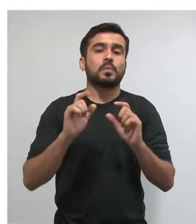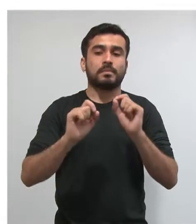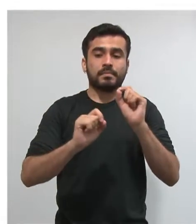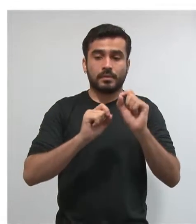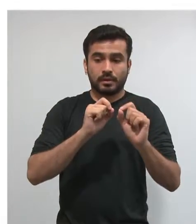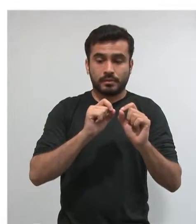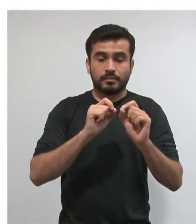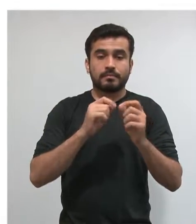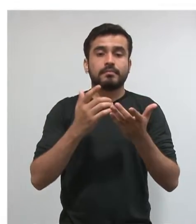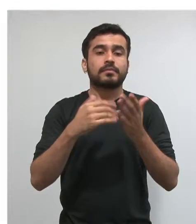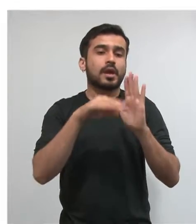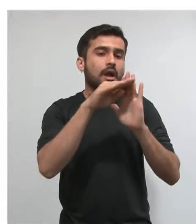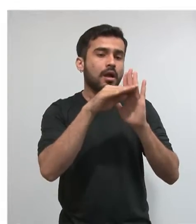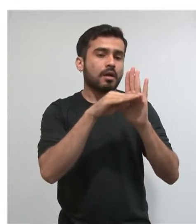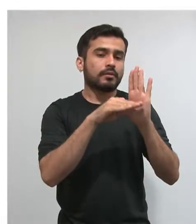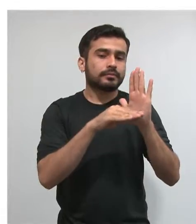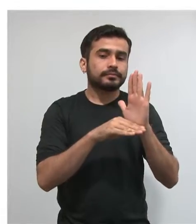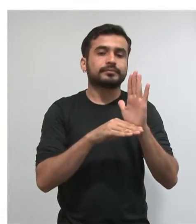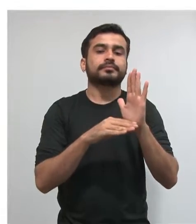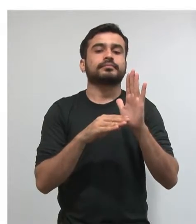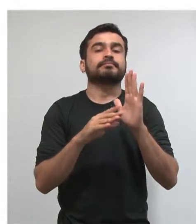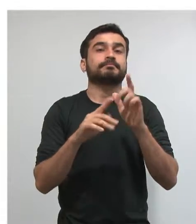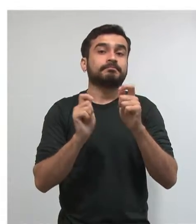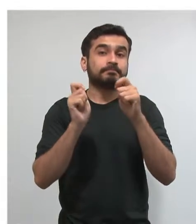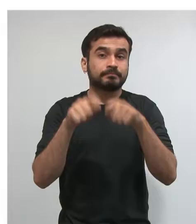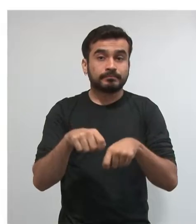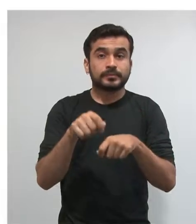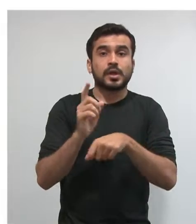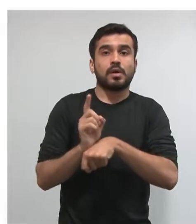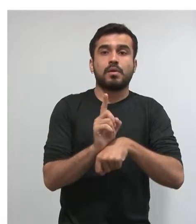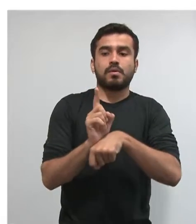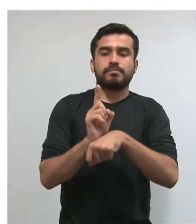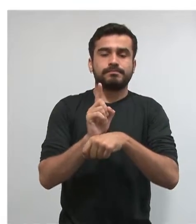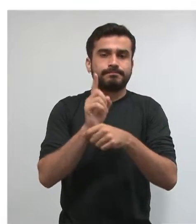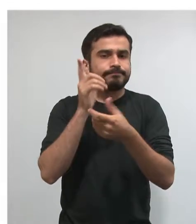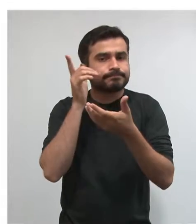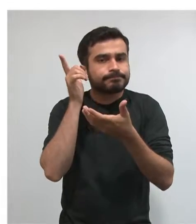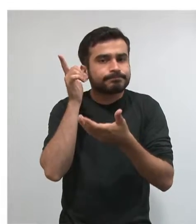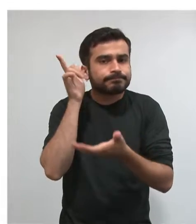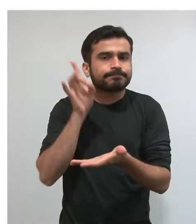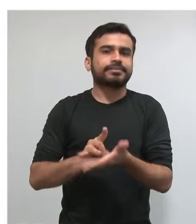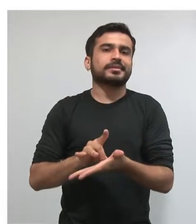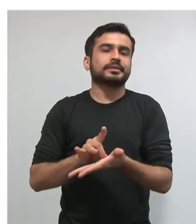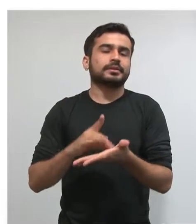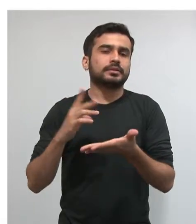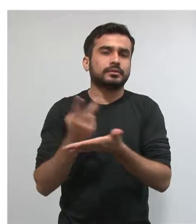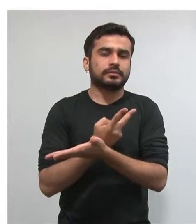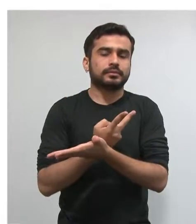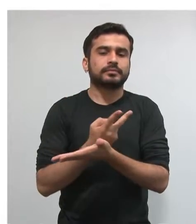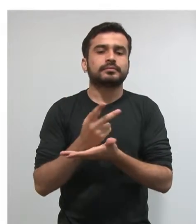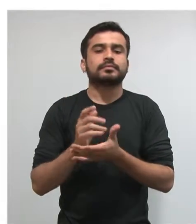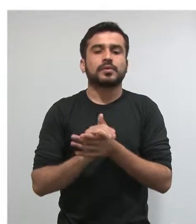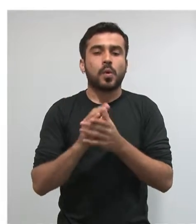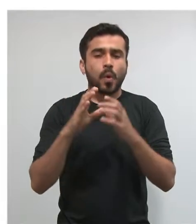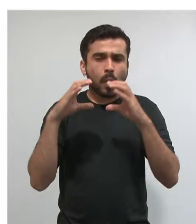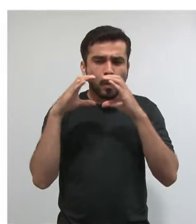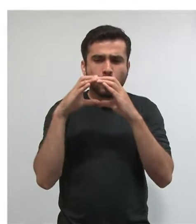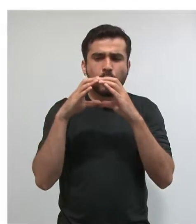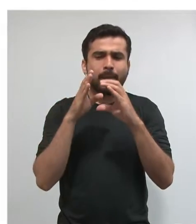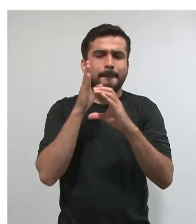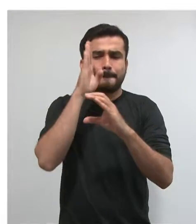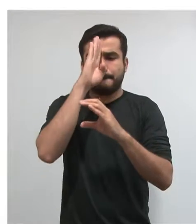os requisitos tecnopolíticos para que esse monitoramento ocorra, tá? Então, a gente tem no centro aqui da